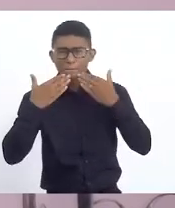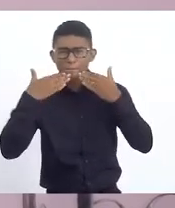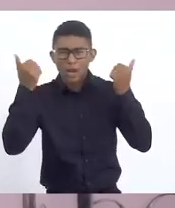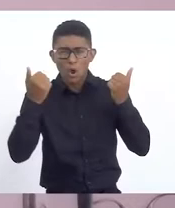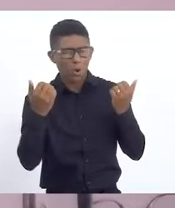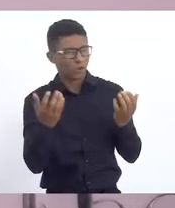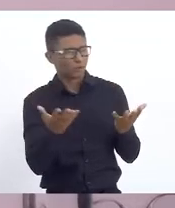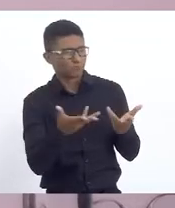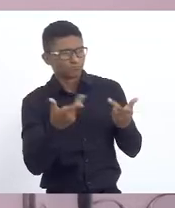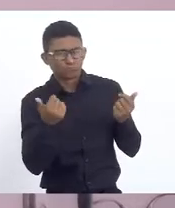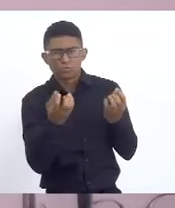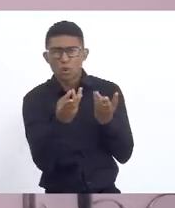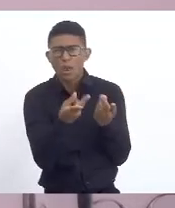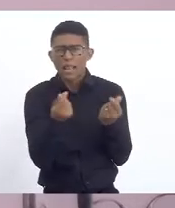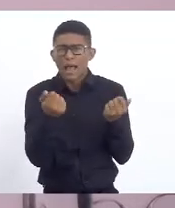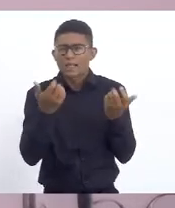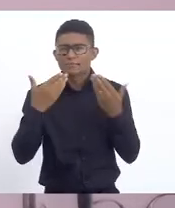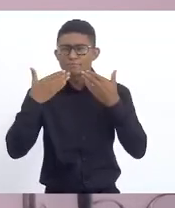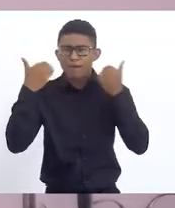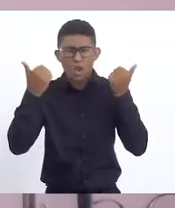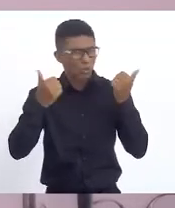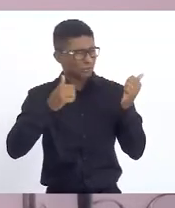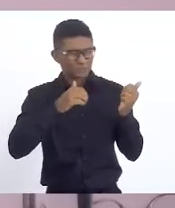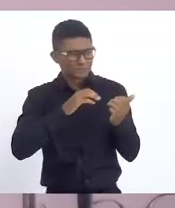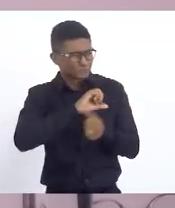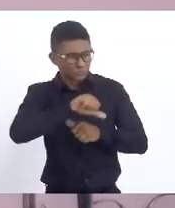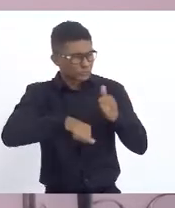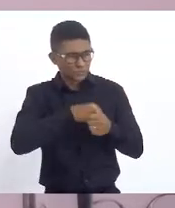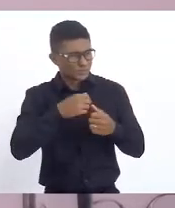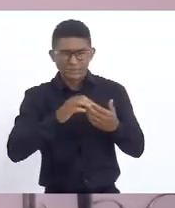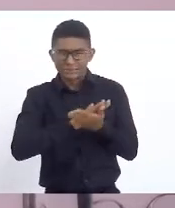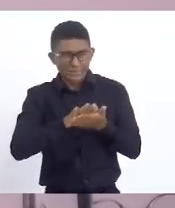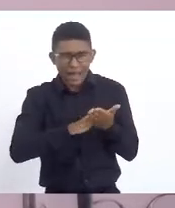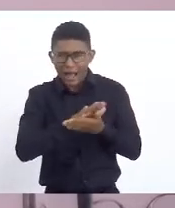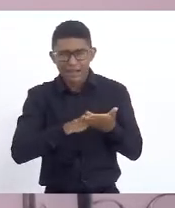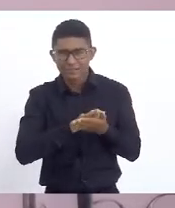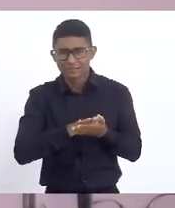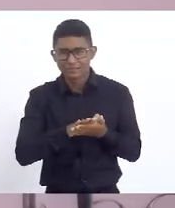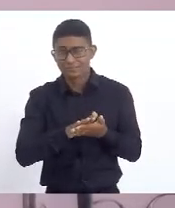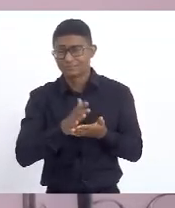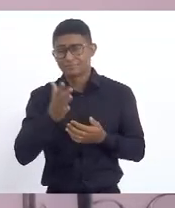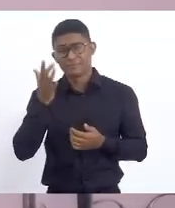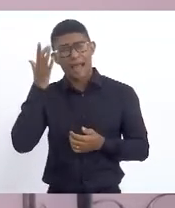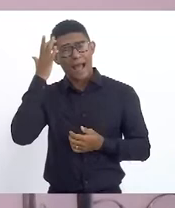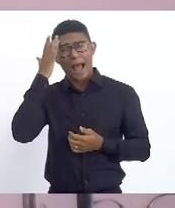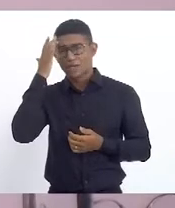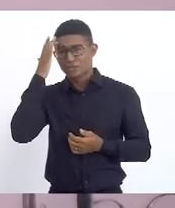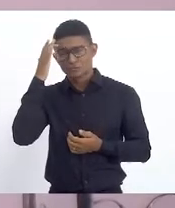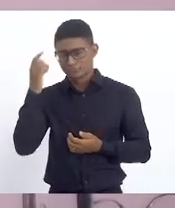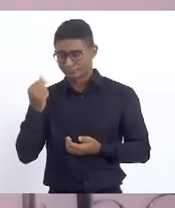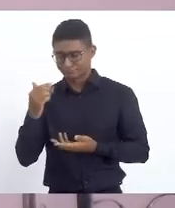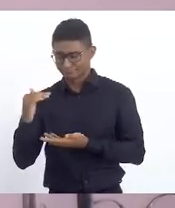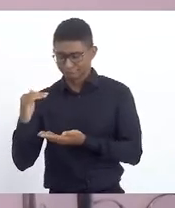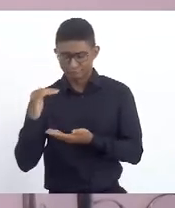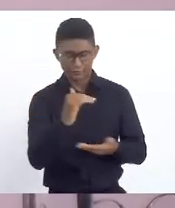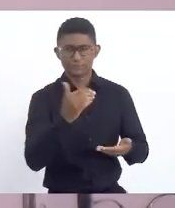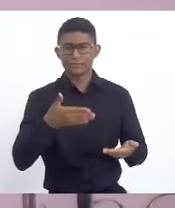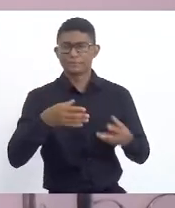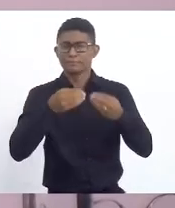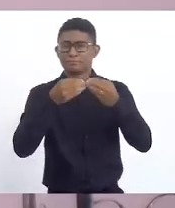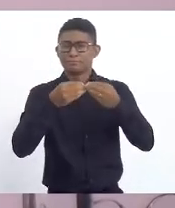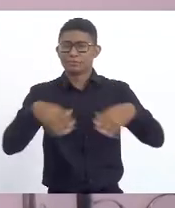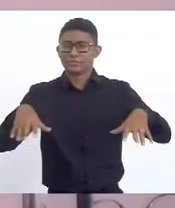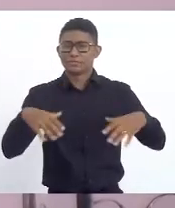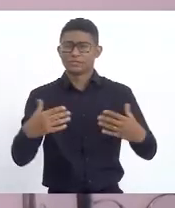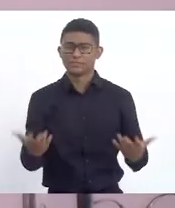né, o resultado dessa concessão, dessa iniciativa privada, vai ser trágico, porque eles vão vender